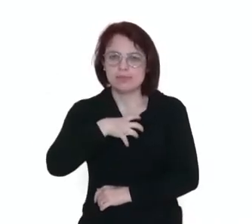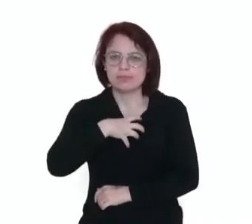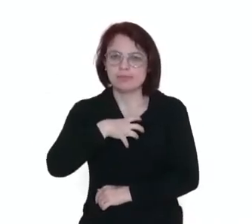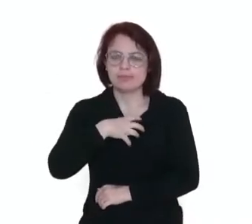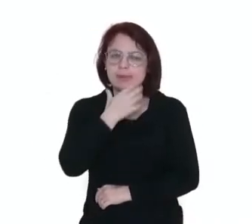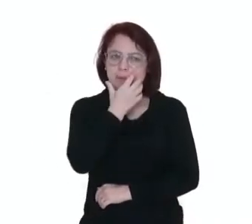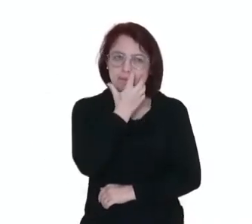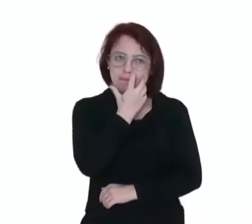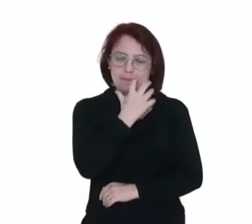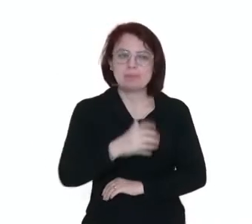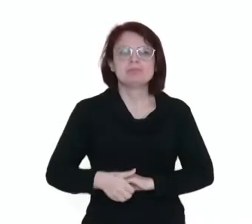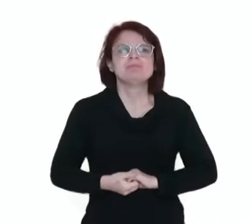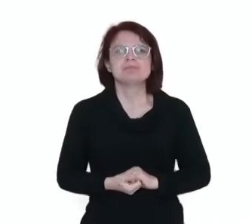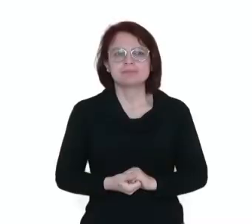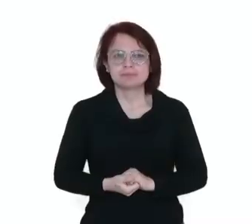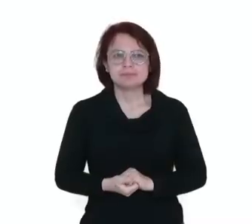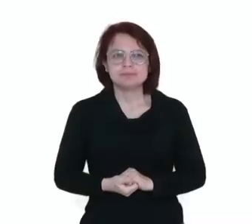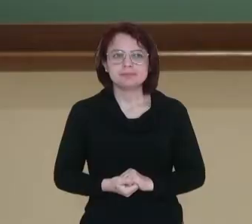tema.